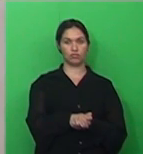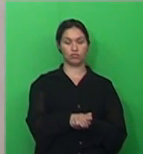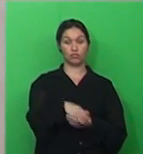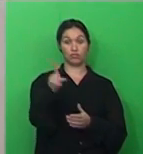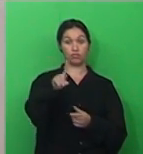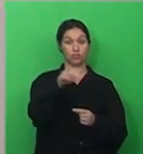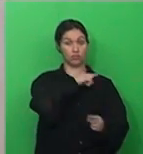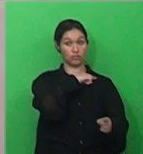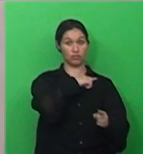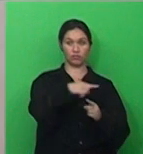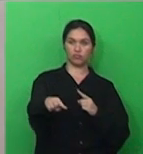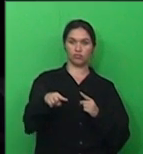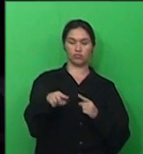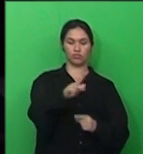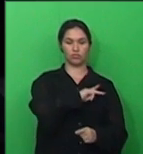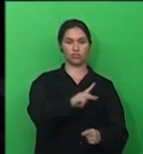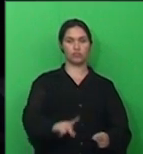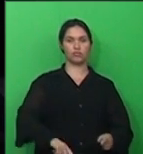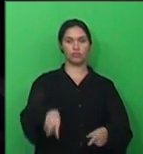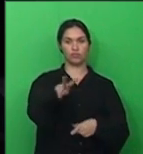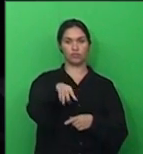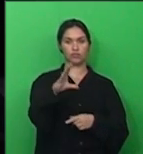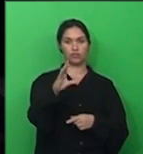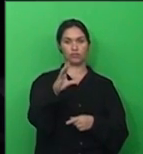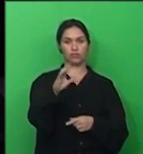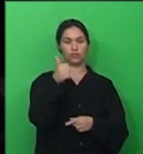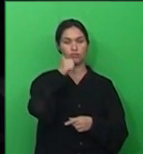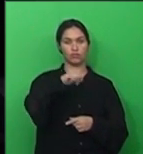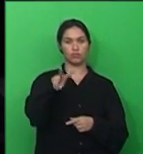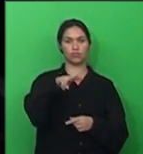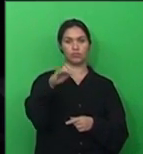Contra o veto, senhor presidente. Vereadora Camila do Nascimento.